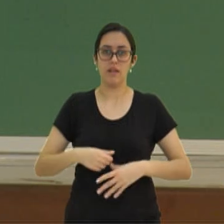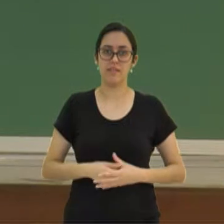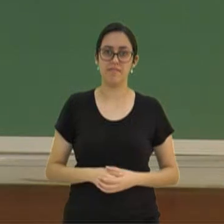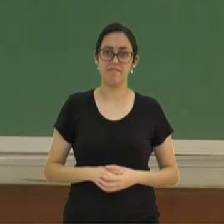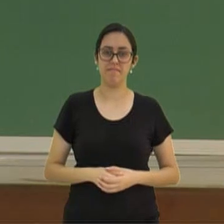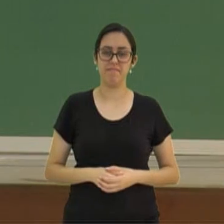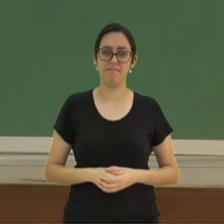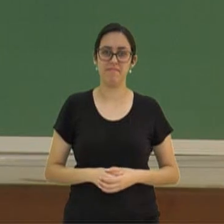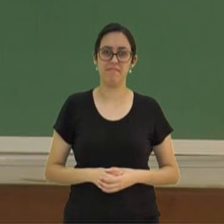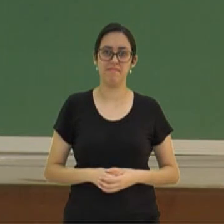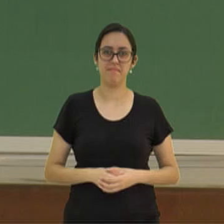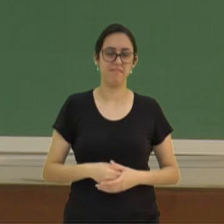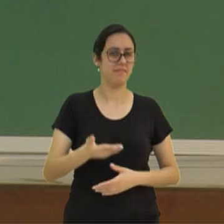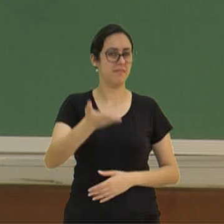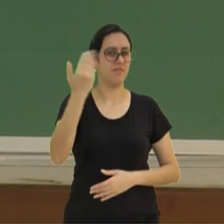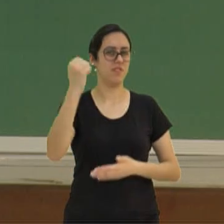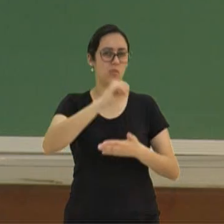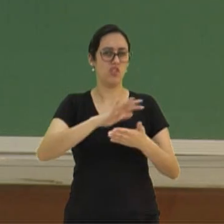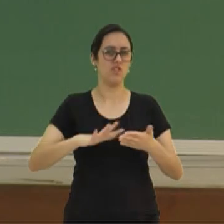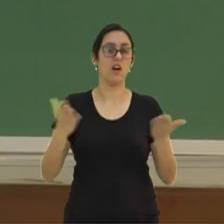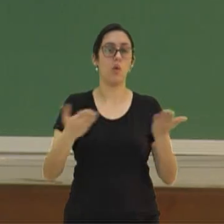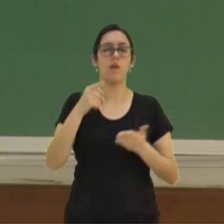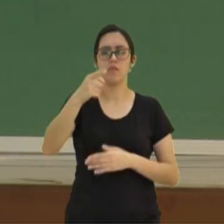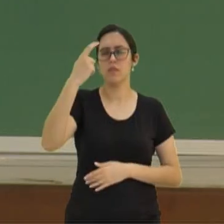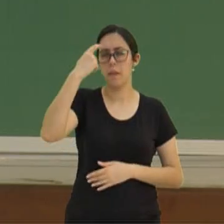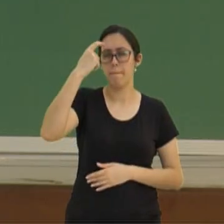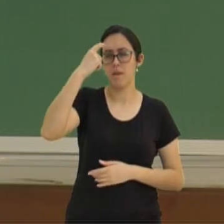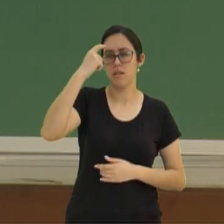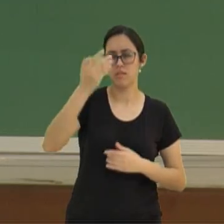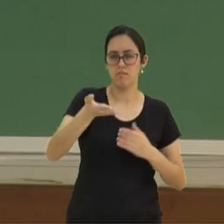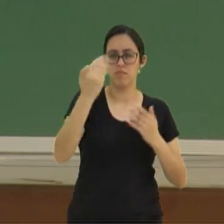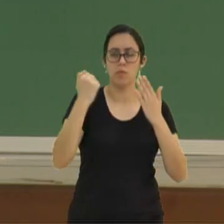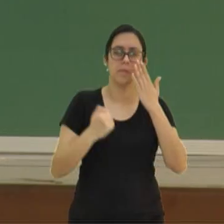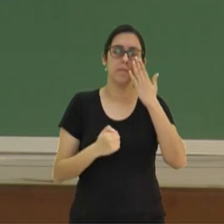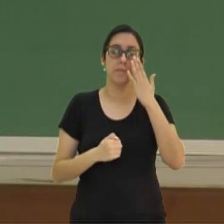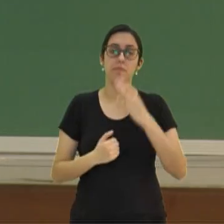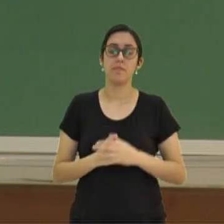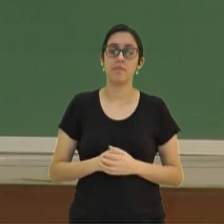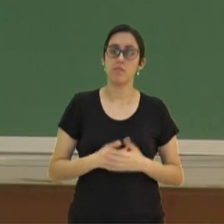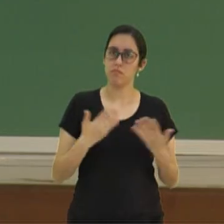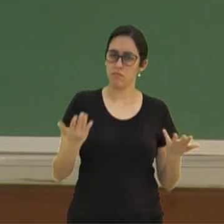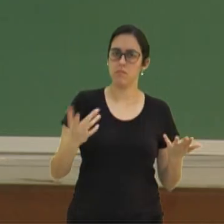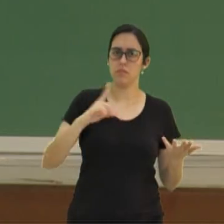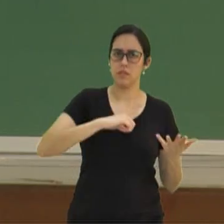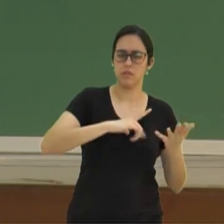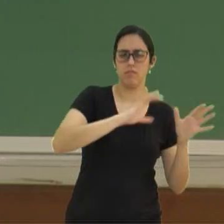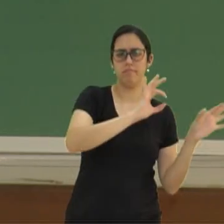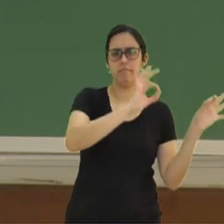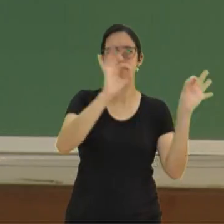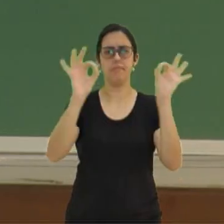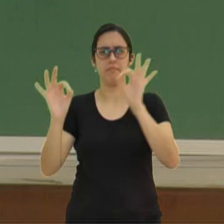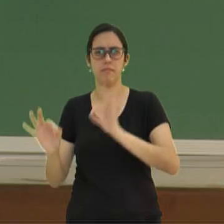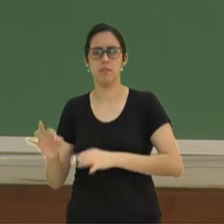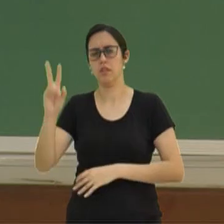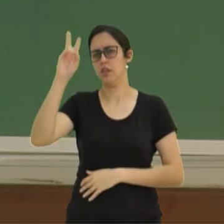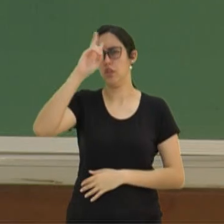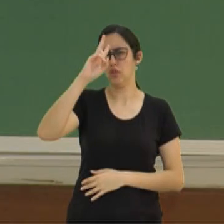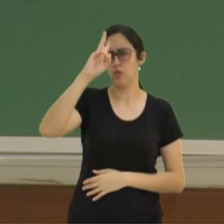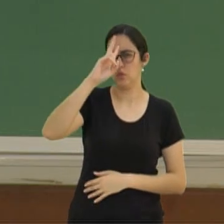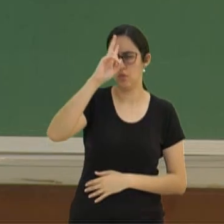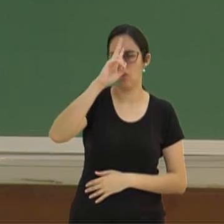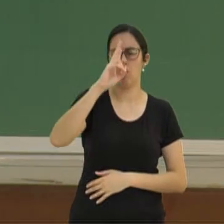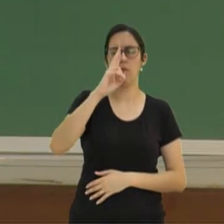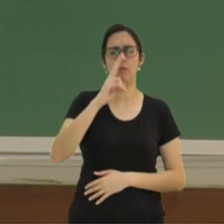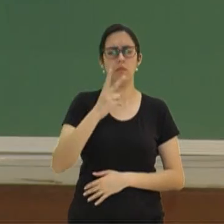Vamos lá para um exercício, eu quero que você pense agora aqui comigo. Como pudemos ver em todo o conto, a atmosfera de intimidade